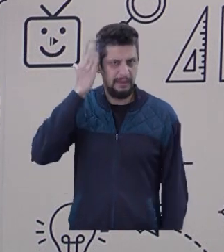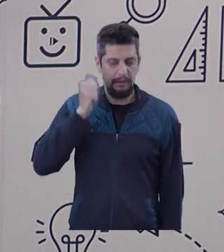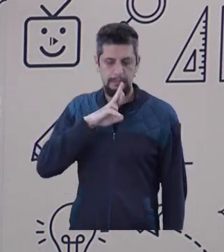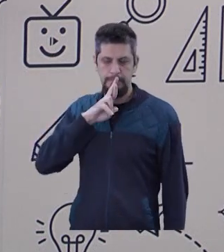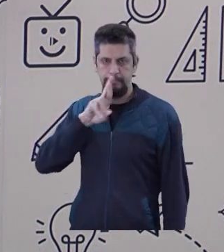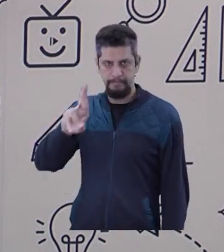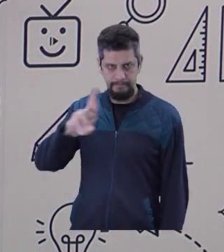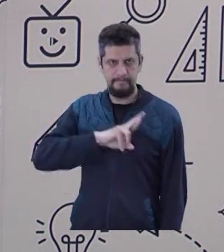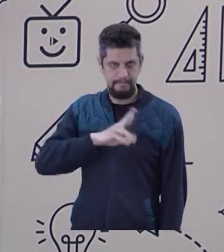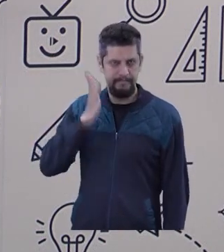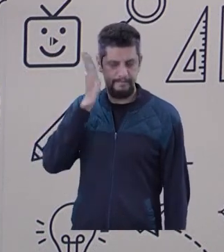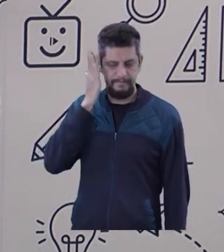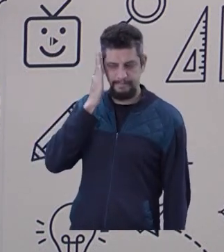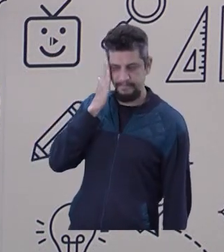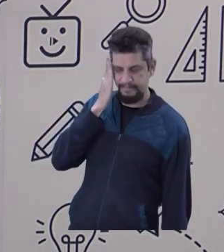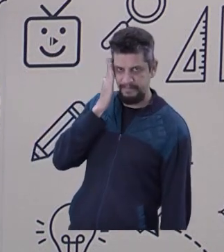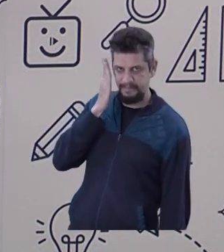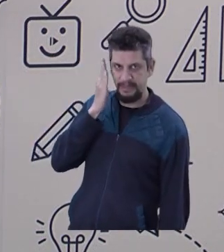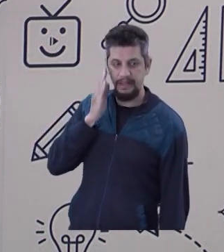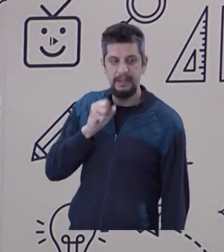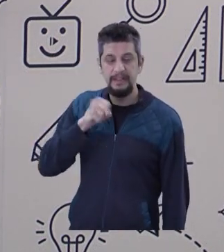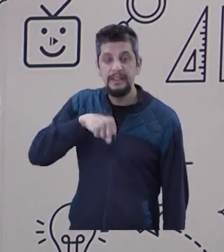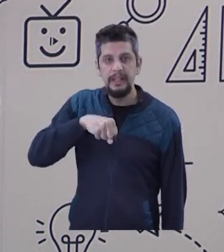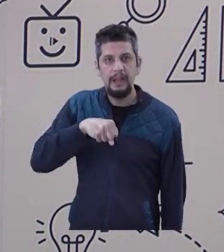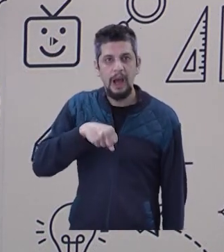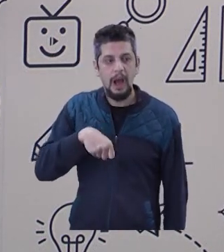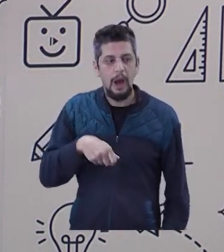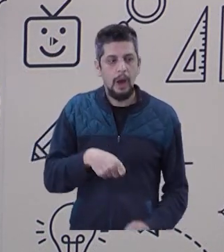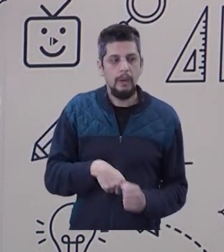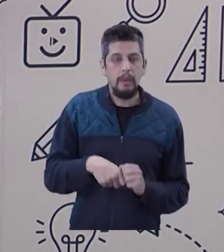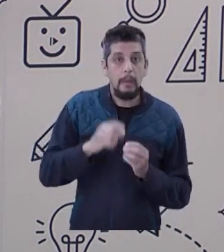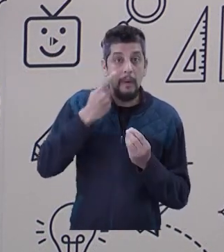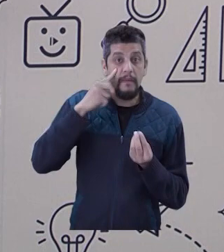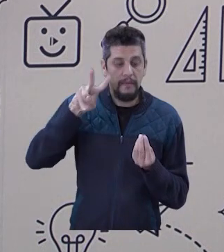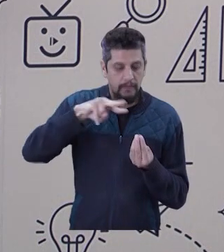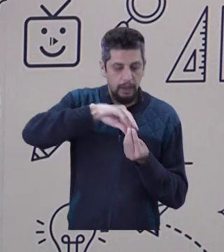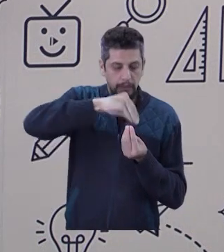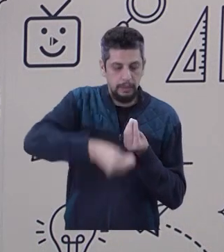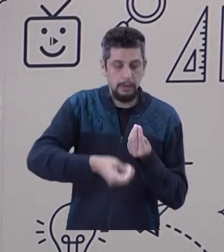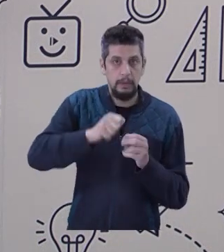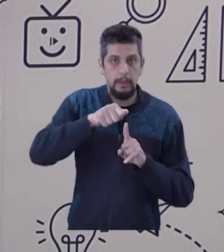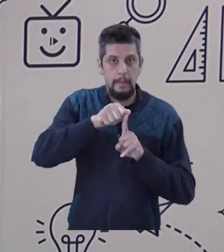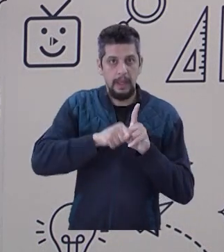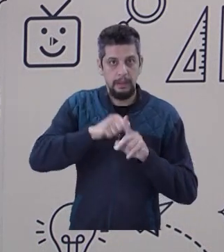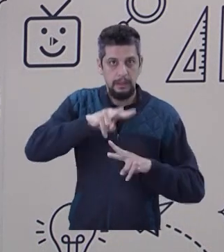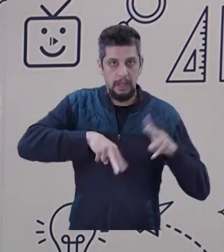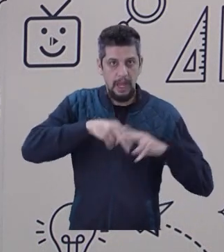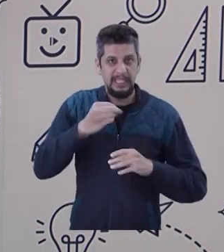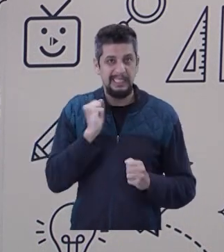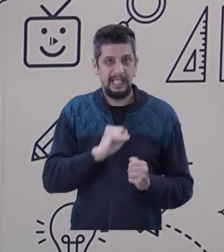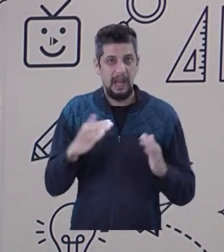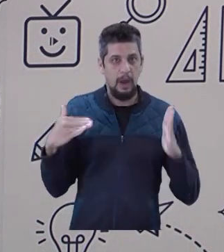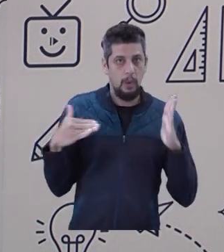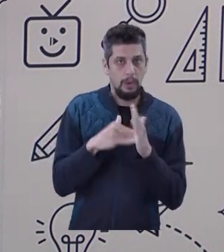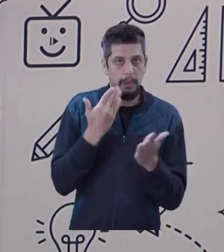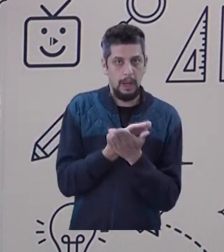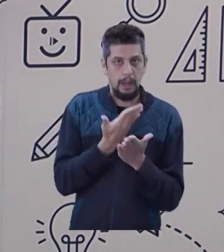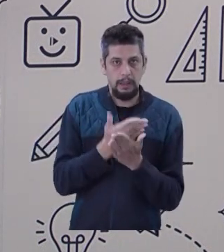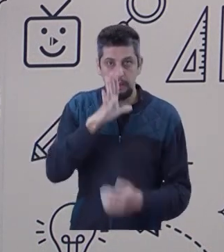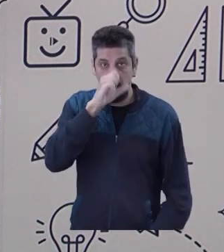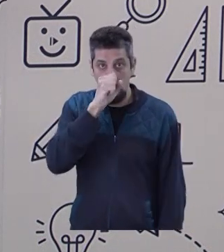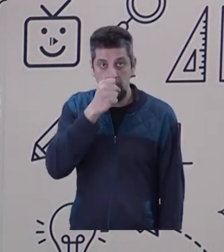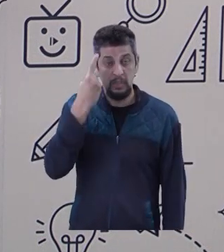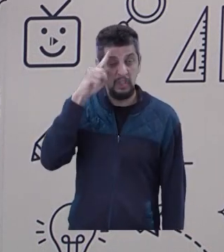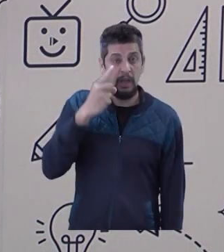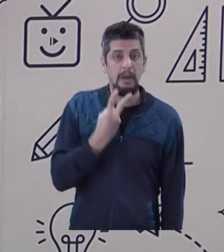Sei a resposta, professora. Sabe? Sei, não, sim. Então vamos lá, vamos. Vamos olhar lá o calendário mês de junho. Se a última aula de